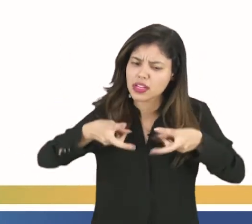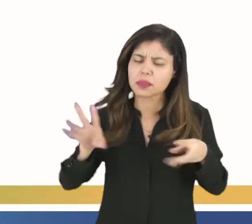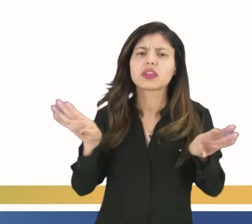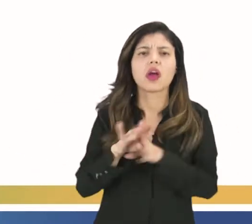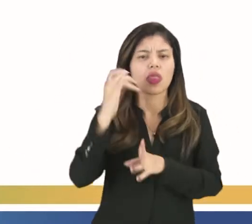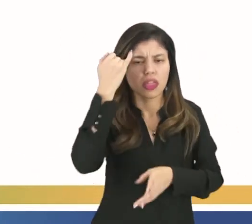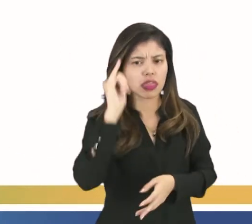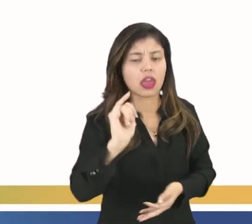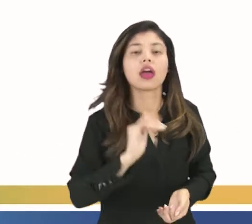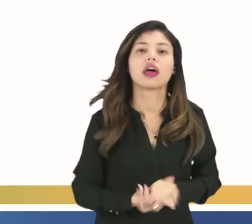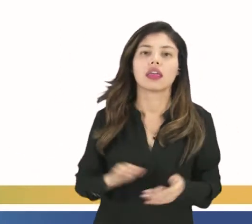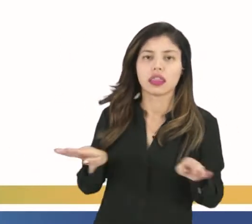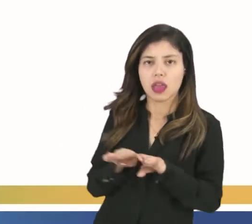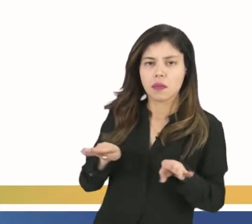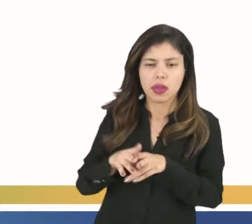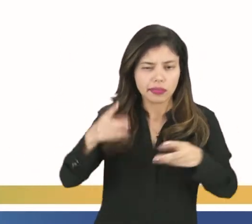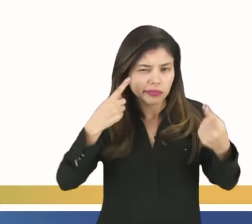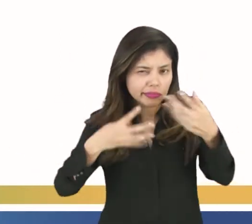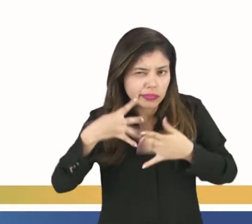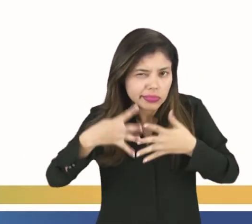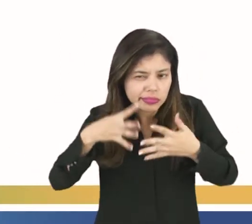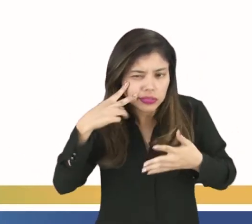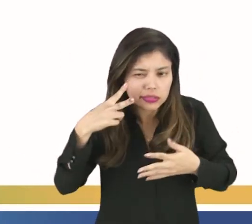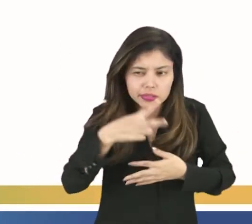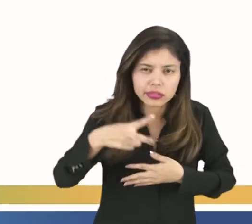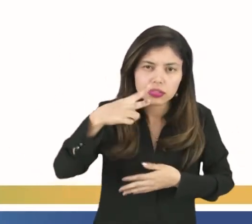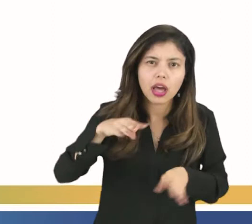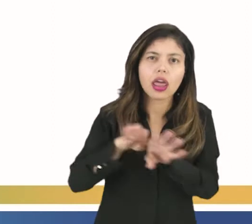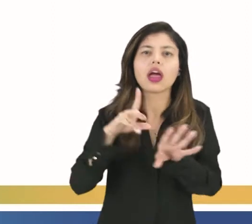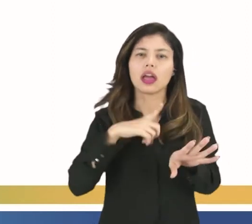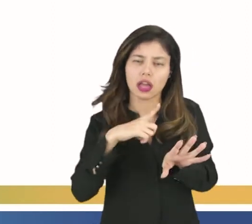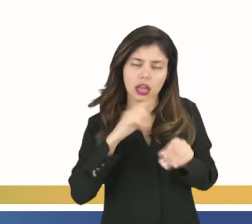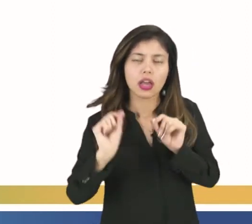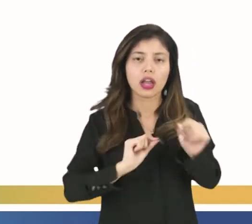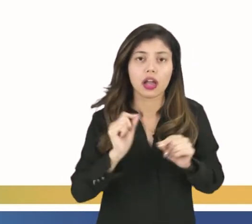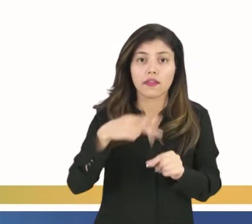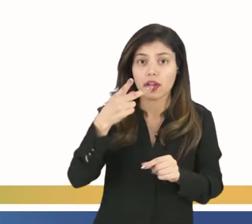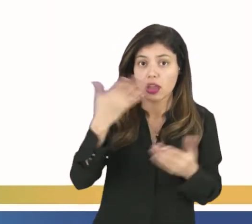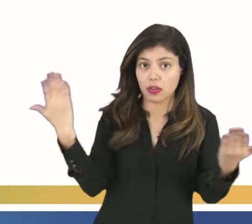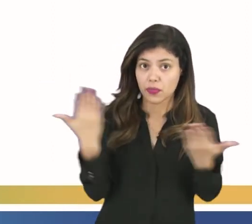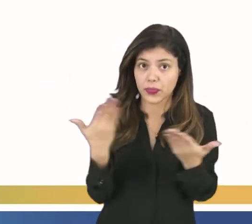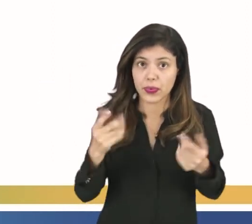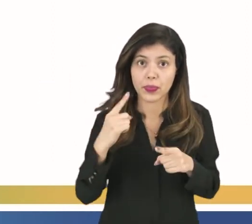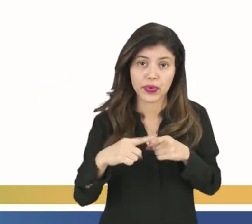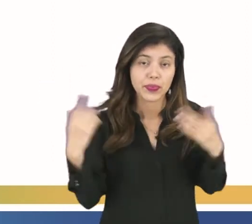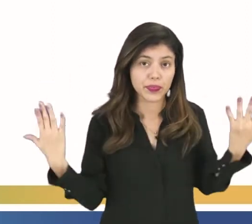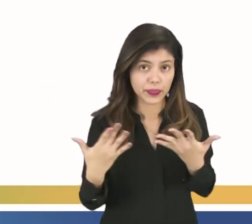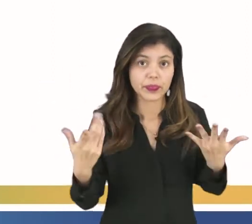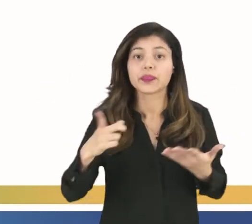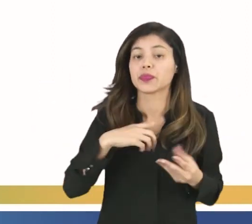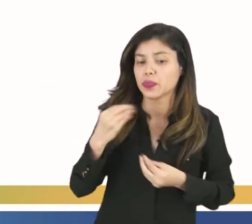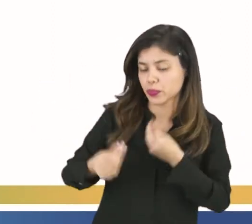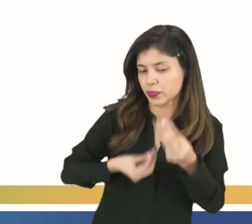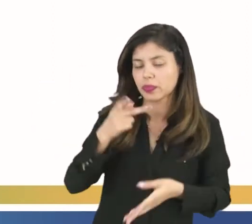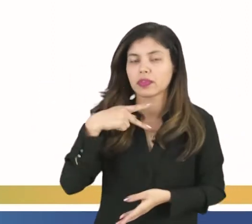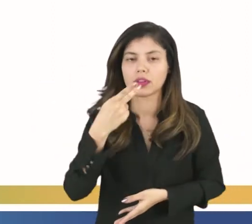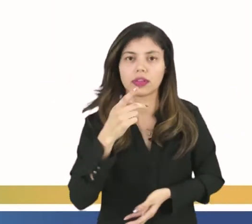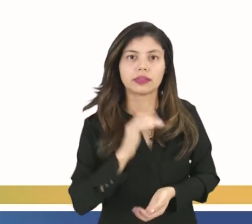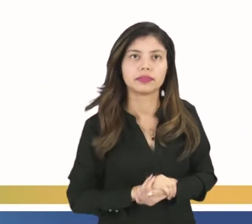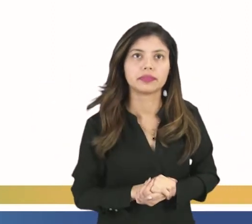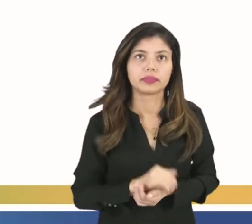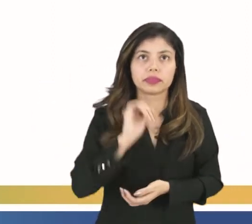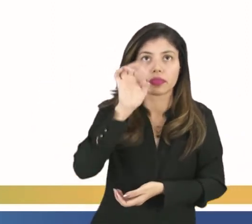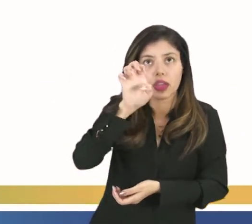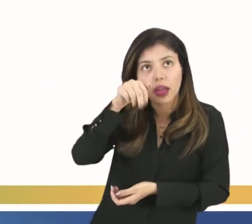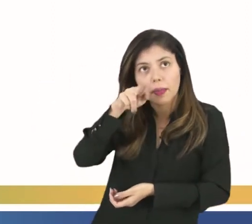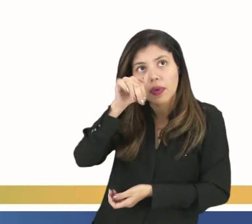das ideias, das impressões e assim por diante. Então foi importante falar sobre Hume, porque agora nós temos condições de falar sobre